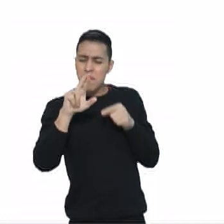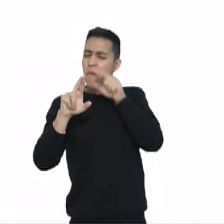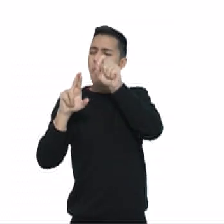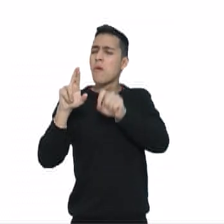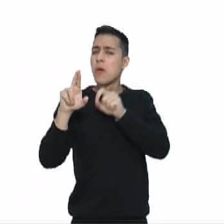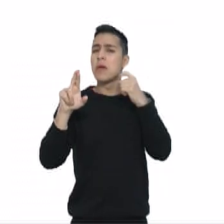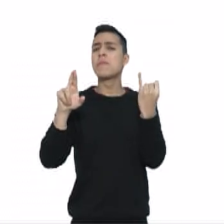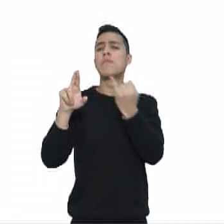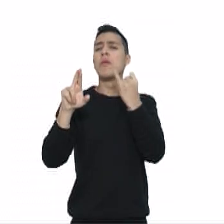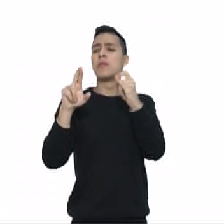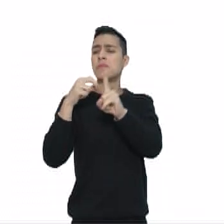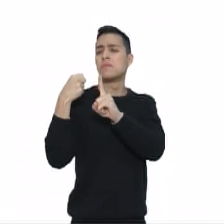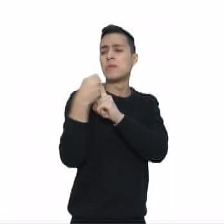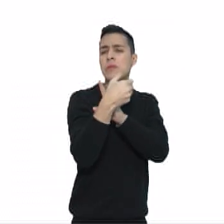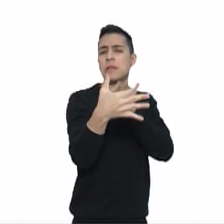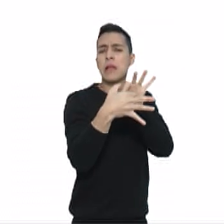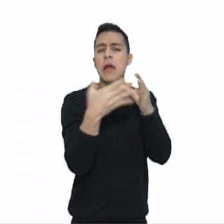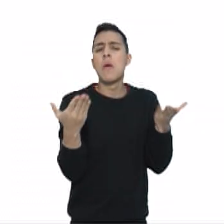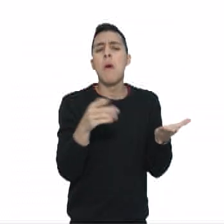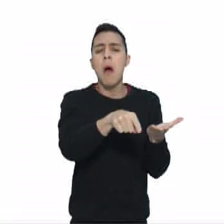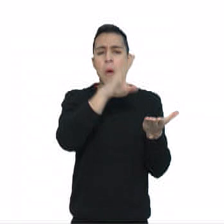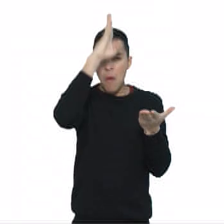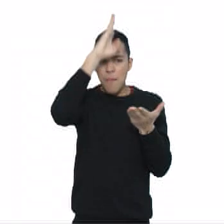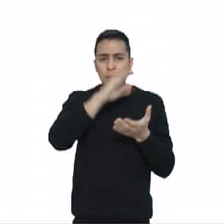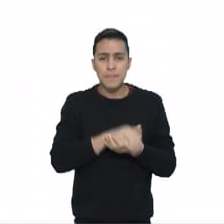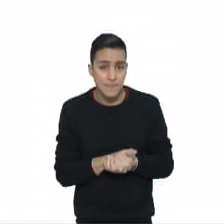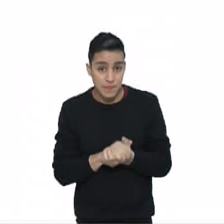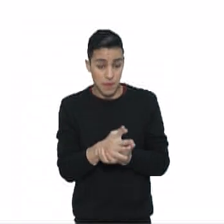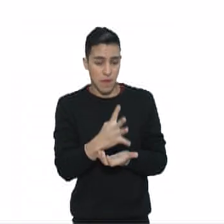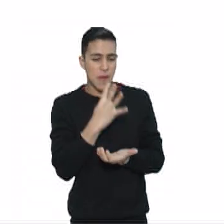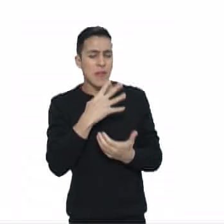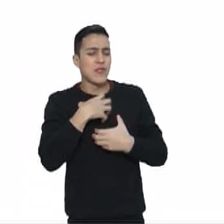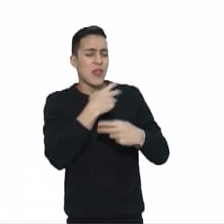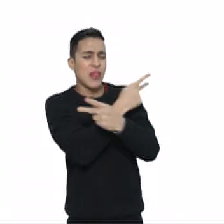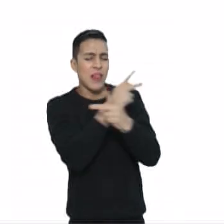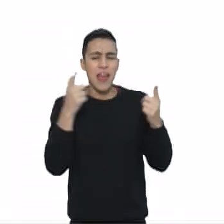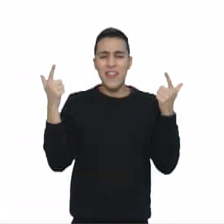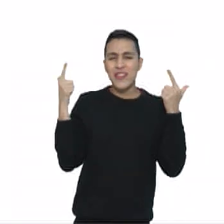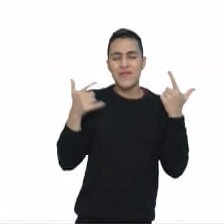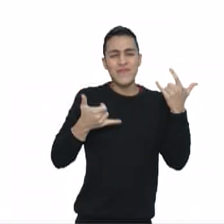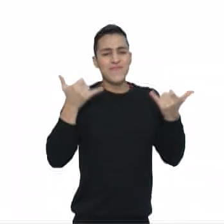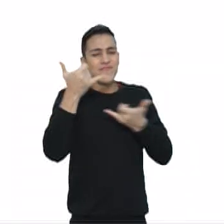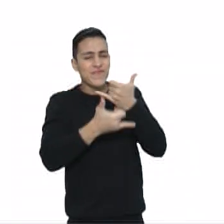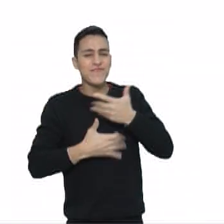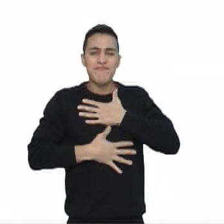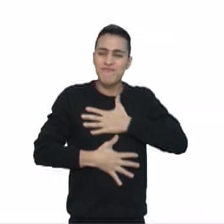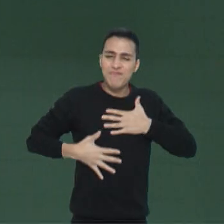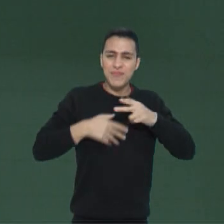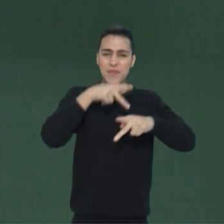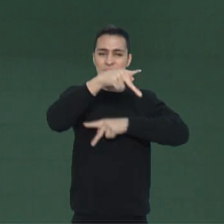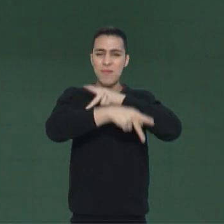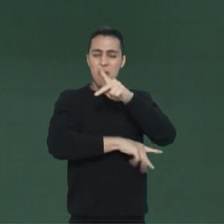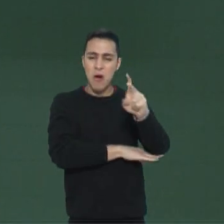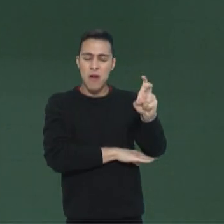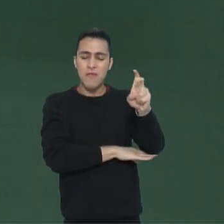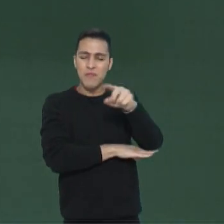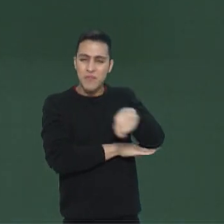a sociedade romana. Conhecer as formas de diversão e lazer do povo romano.